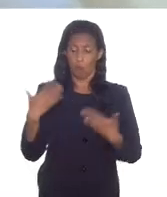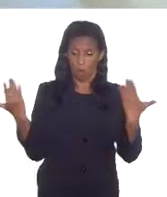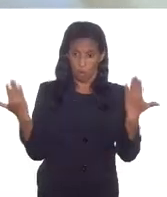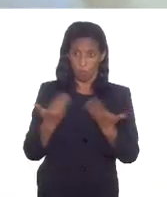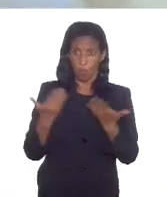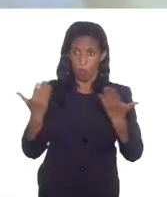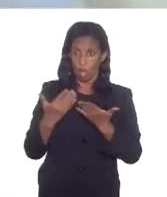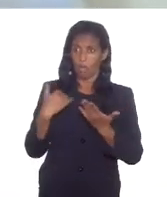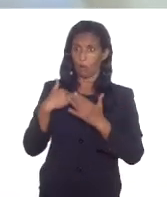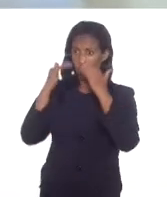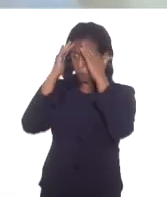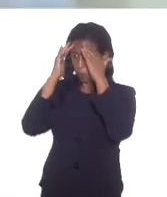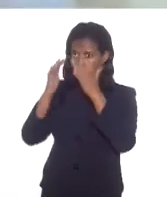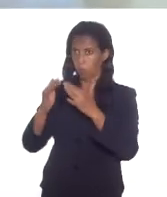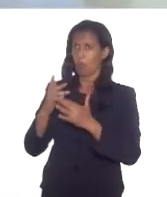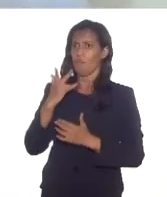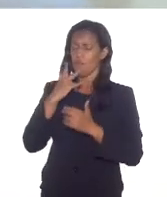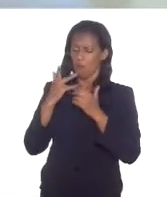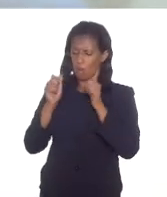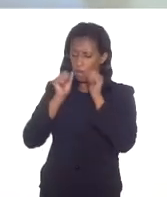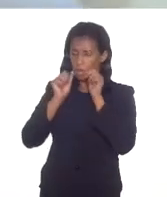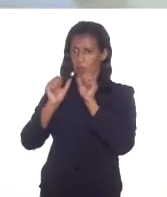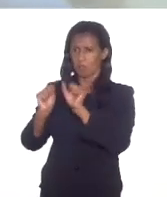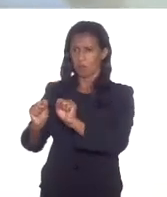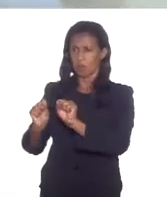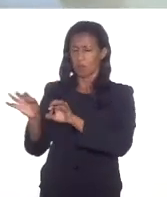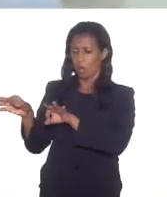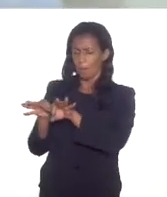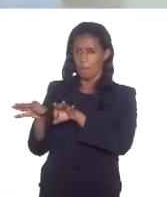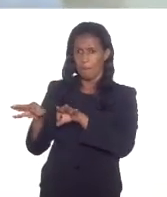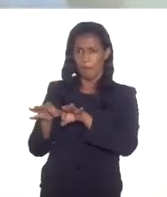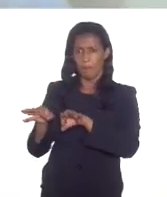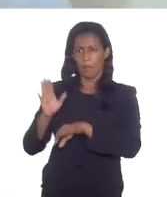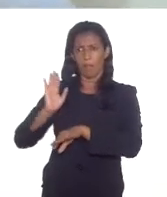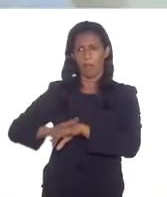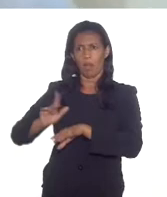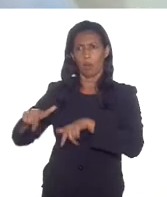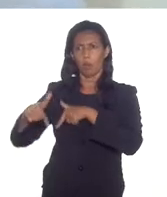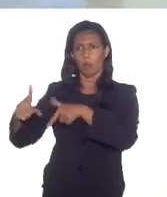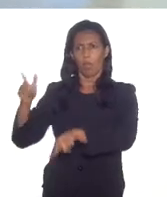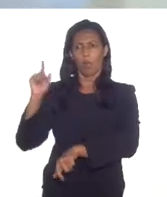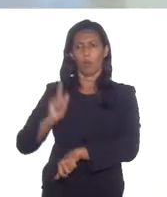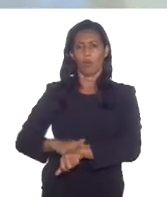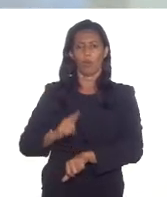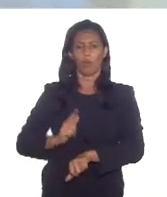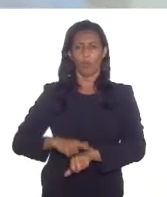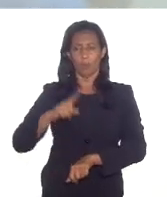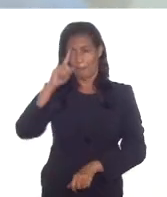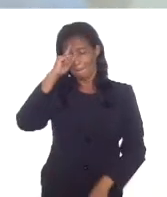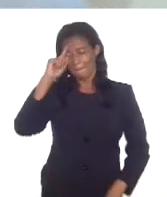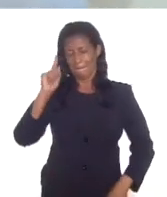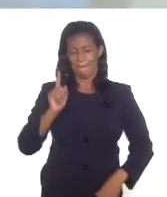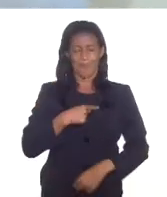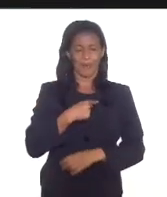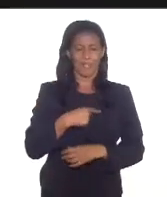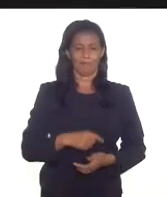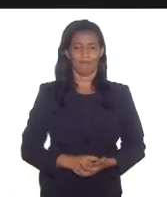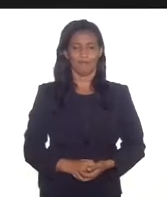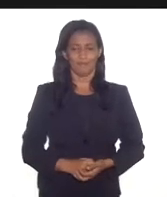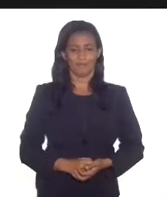imediatamente, já vou orientar a minha assessoria para preparar e executar. Vossa Excelência não tem a demanda. Aqui é seu